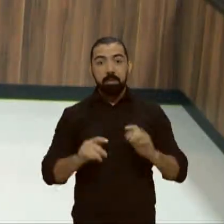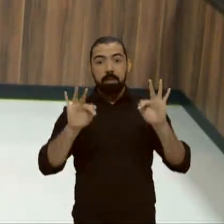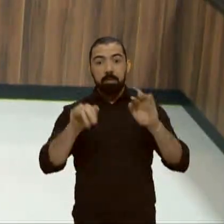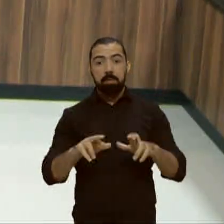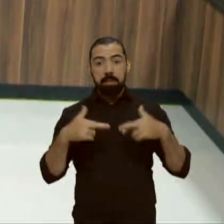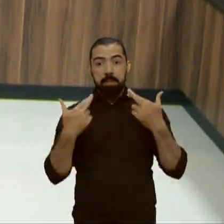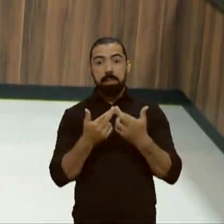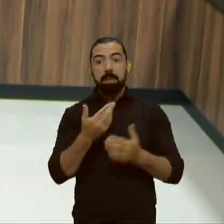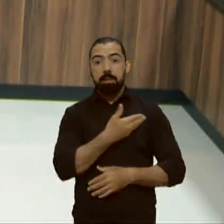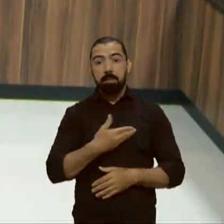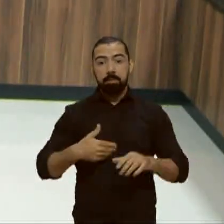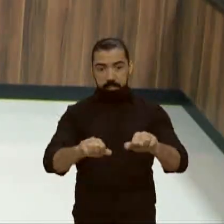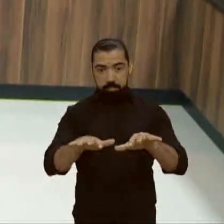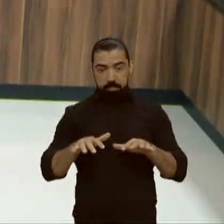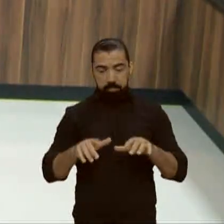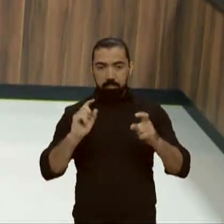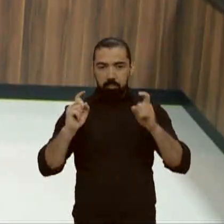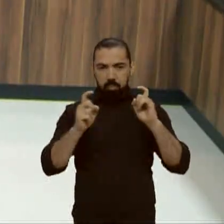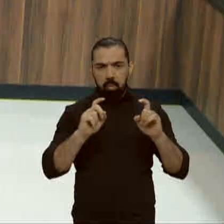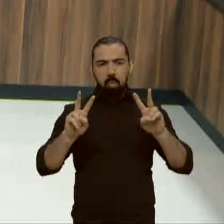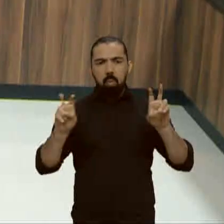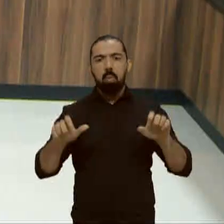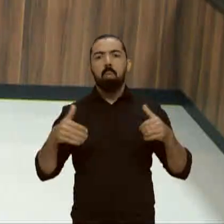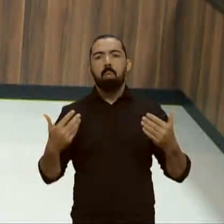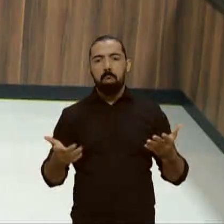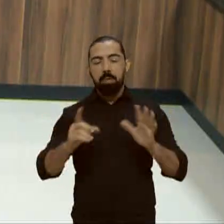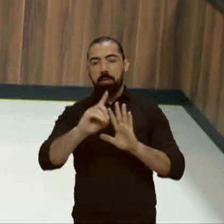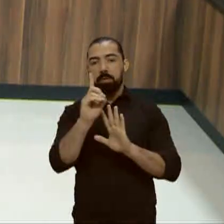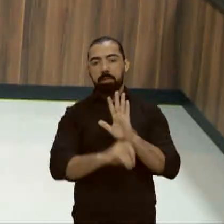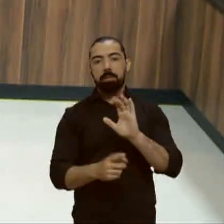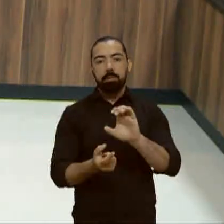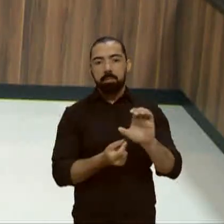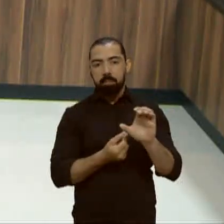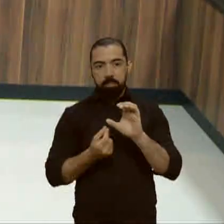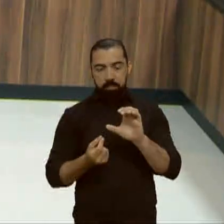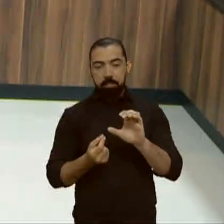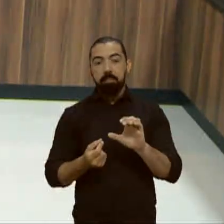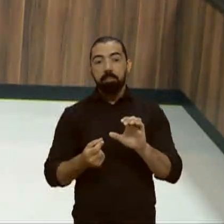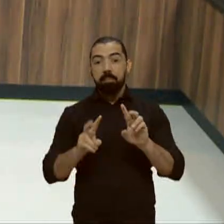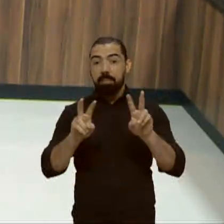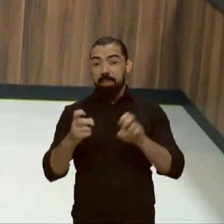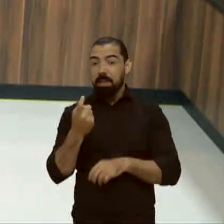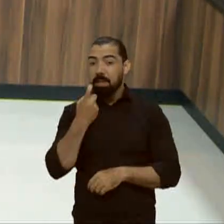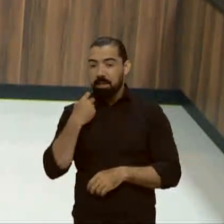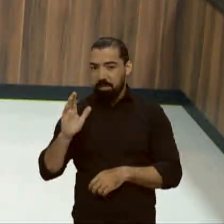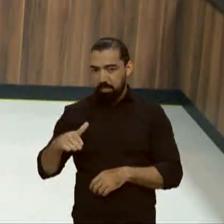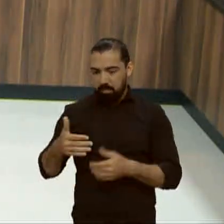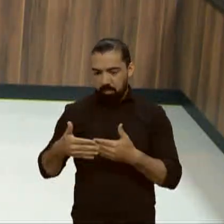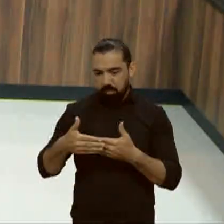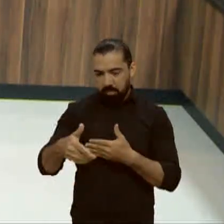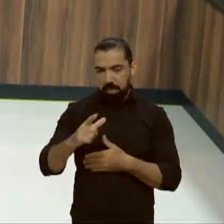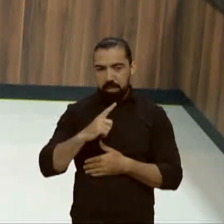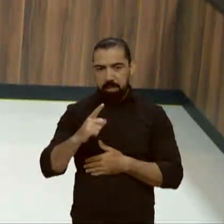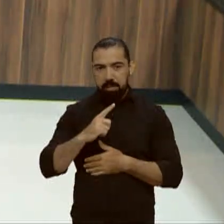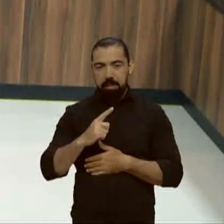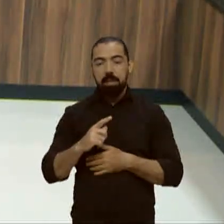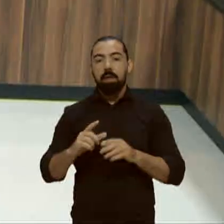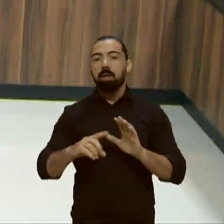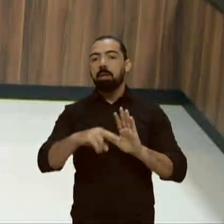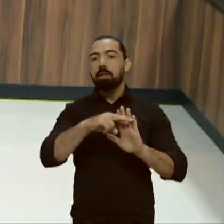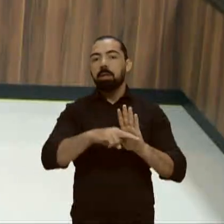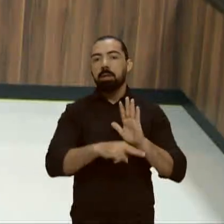essa audiência pública que discutiu os direitos do consumidor nessa Black Friday que se aproxima, sobre as diretrizes